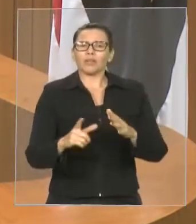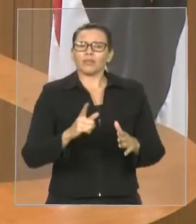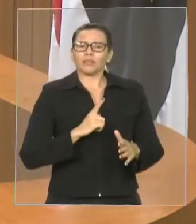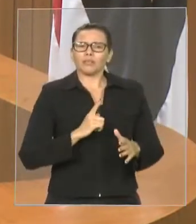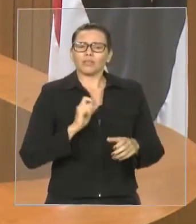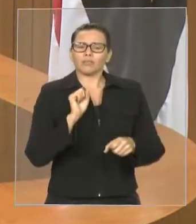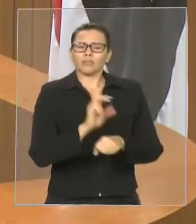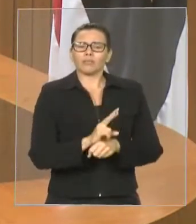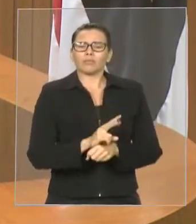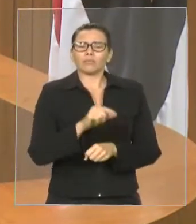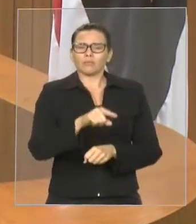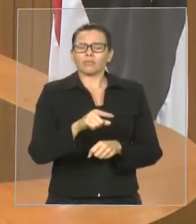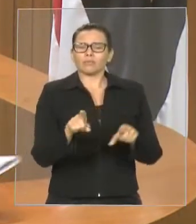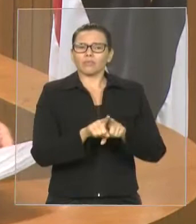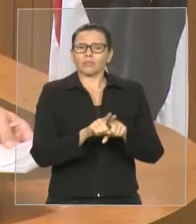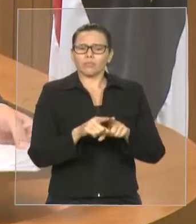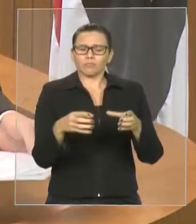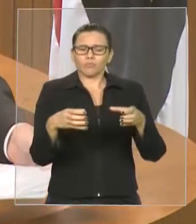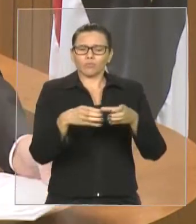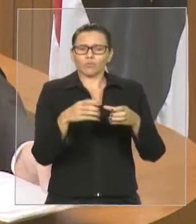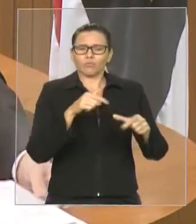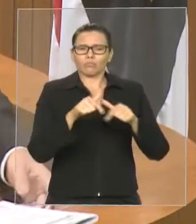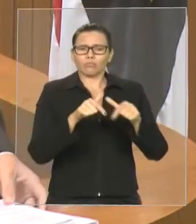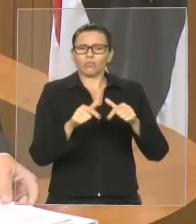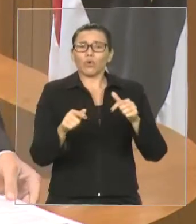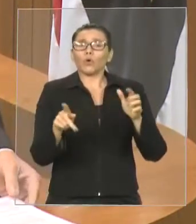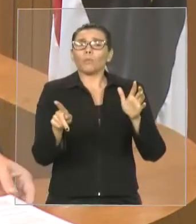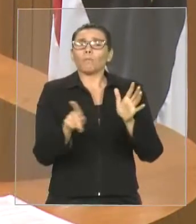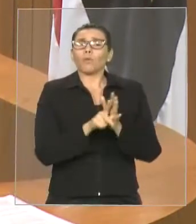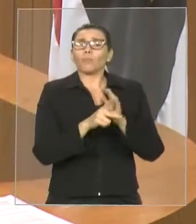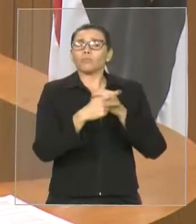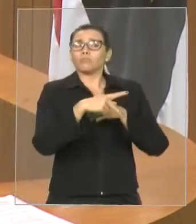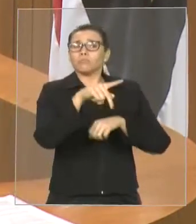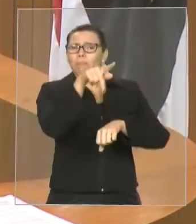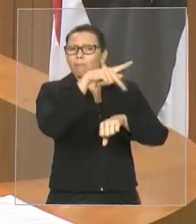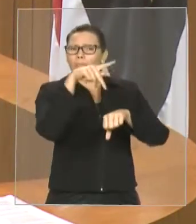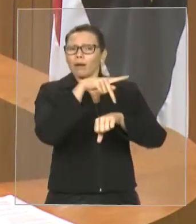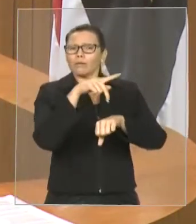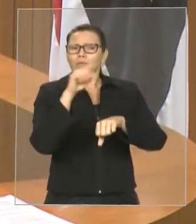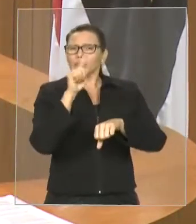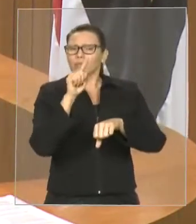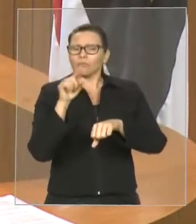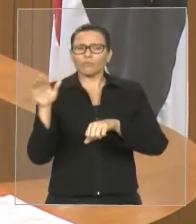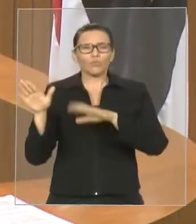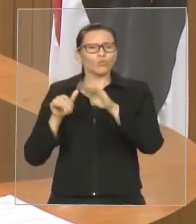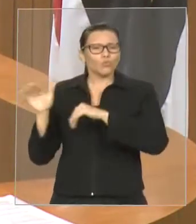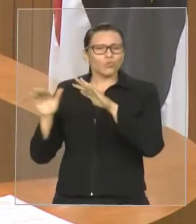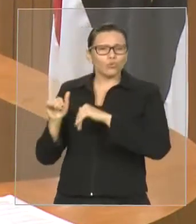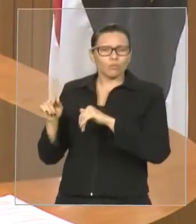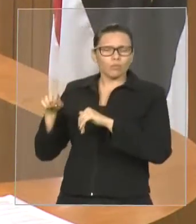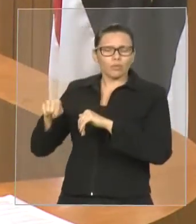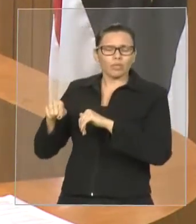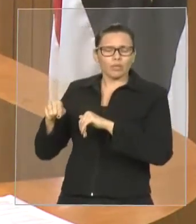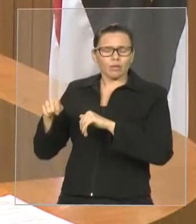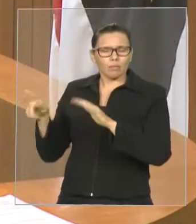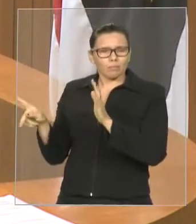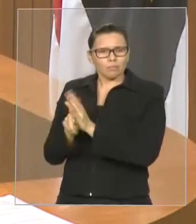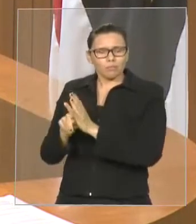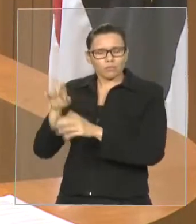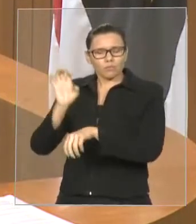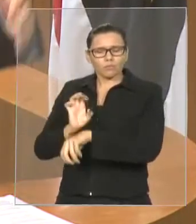crítica a esse elevado número de medidas provisórias editadas pelo Poder Executivo. Como eu estou